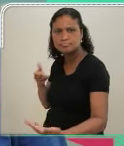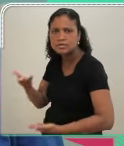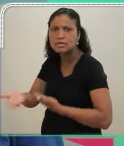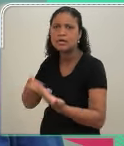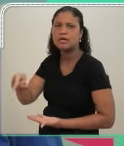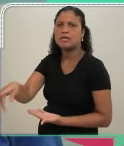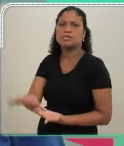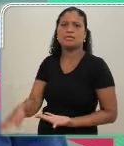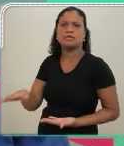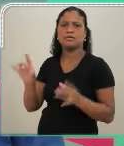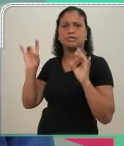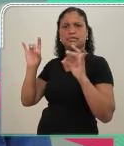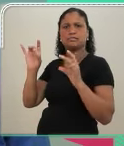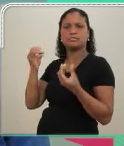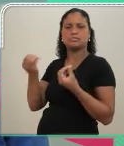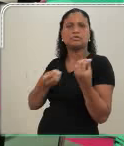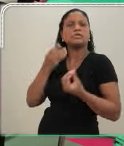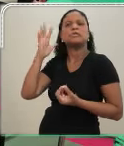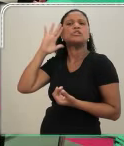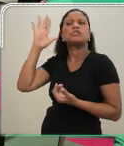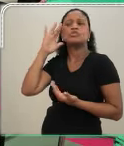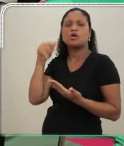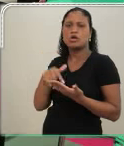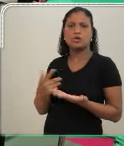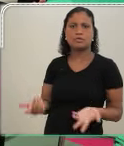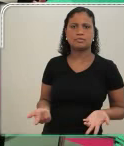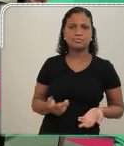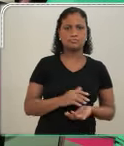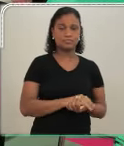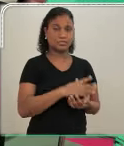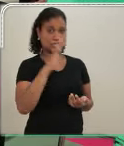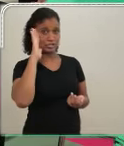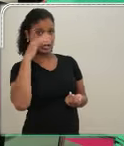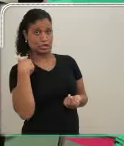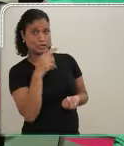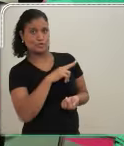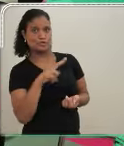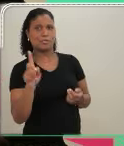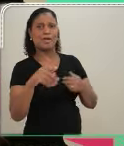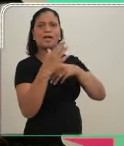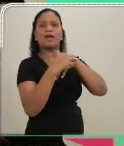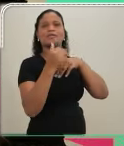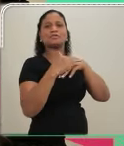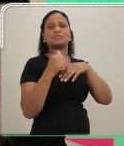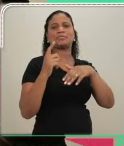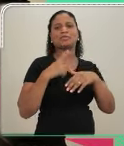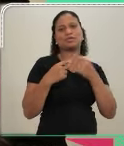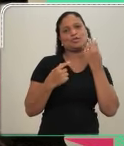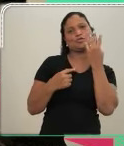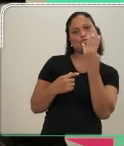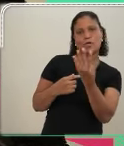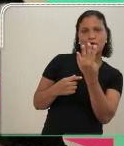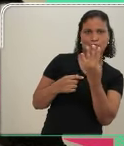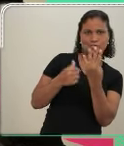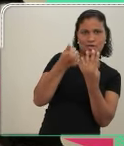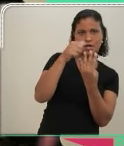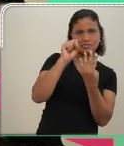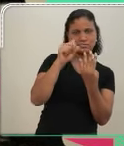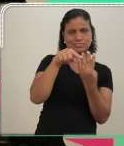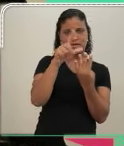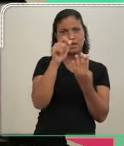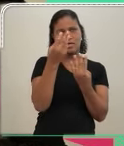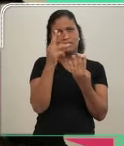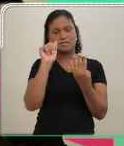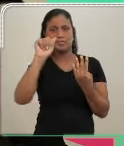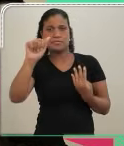espécie de teoria. Que teoria é essa? É a teoria que eu chamo carinhosamente dos 4 A's. A letra A, né? O primeiro